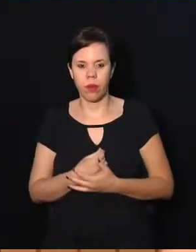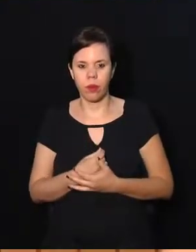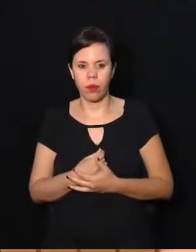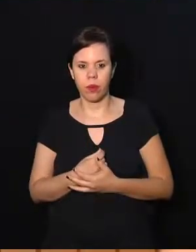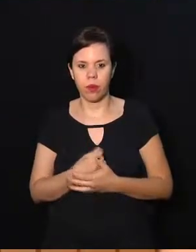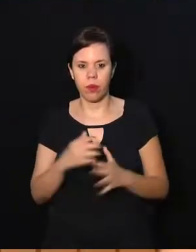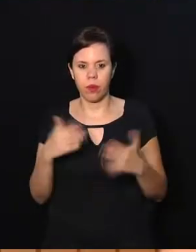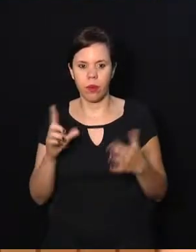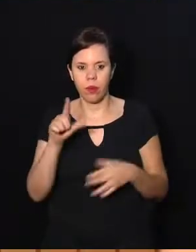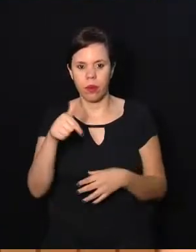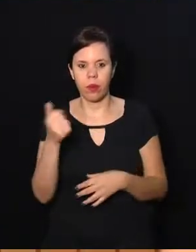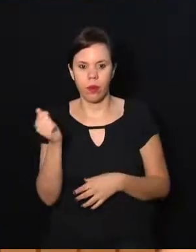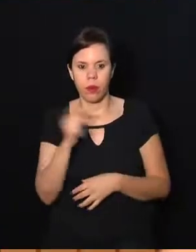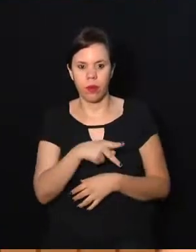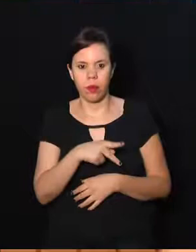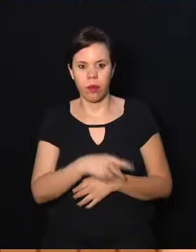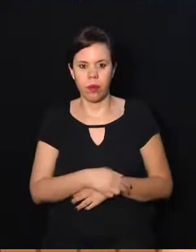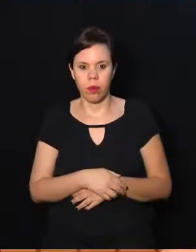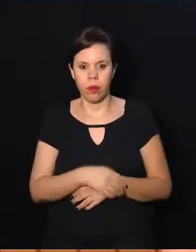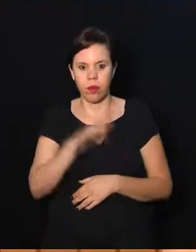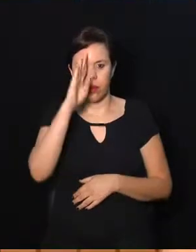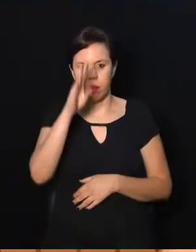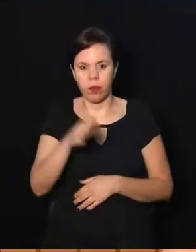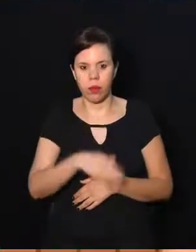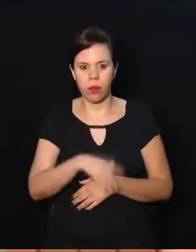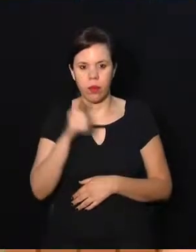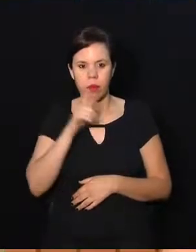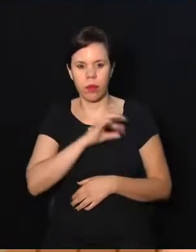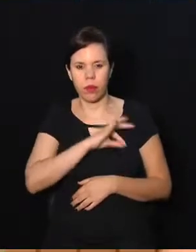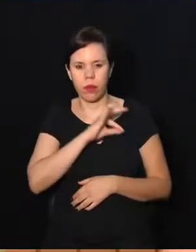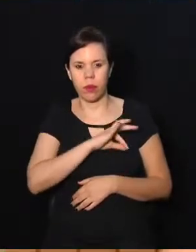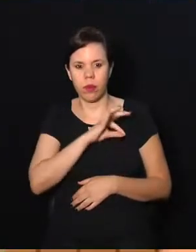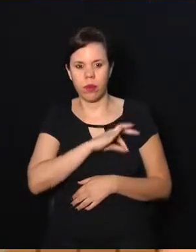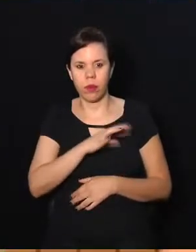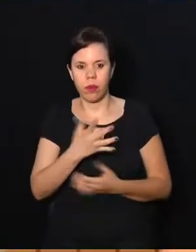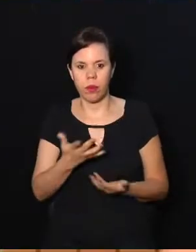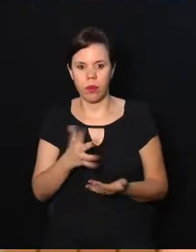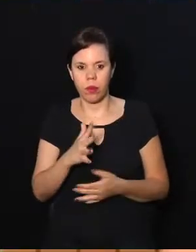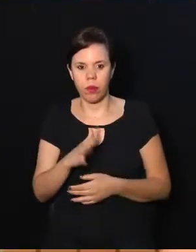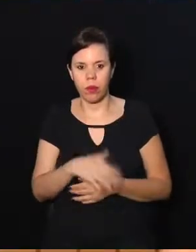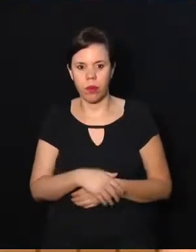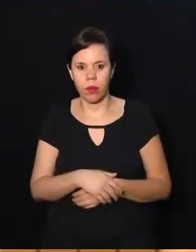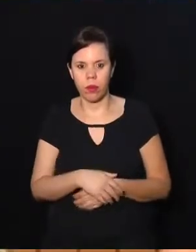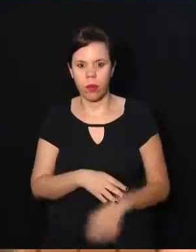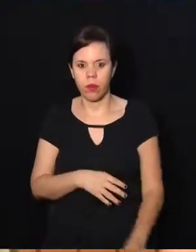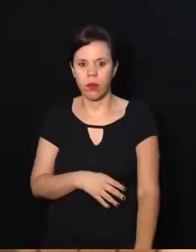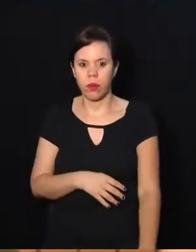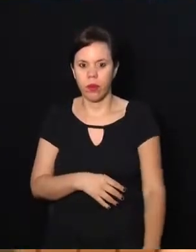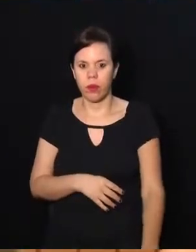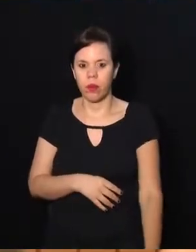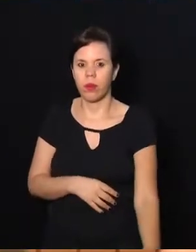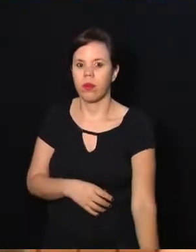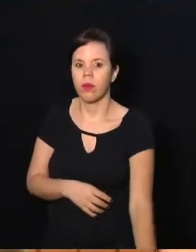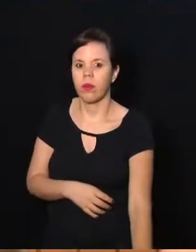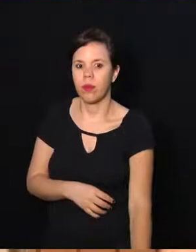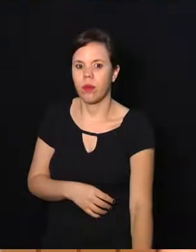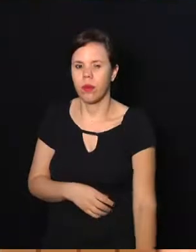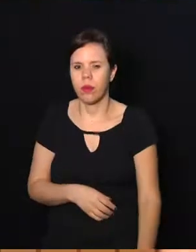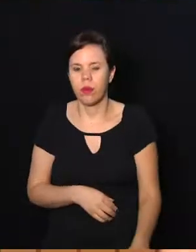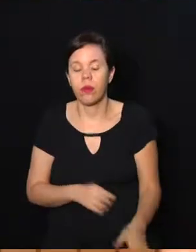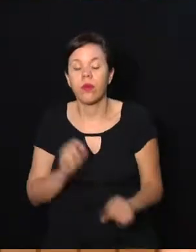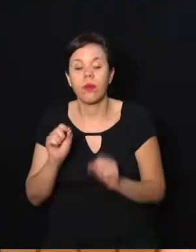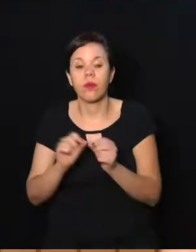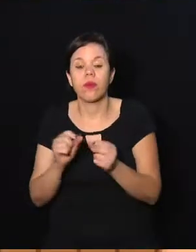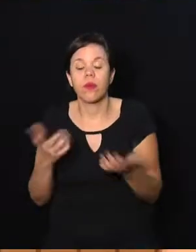quando se aposenta, principalmente, ganha um salário mínimo, aproximadamente, não é isso, vereador? Um salário mínimo. E o que